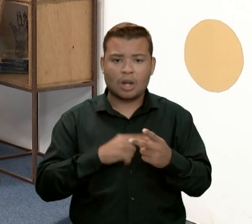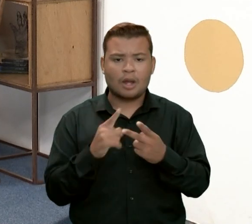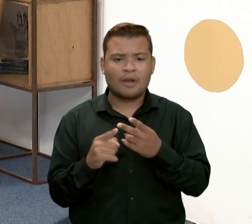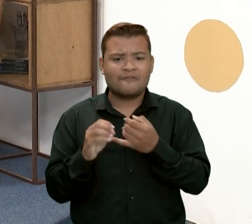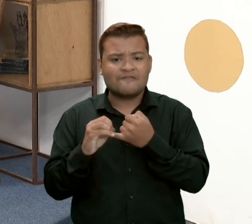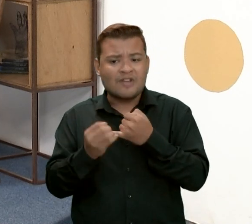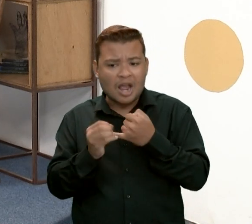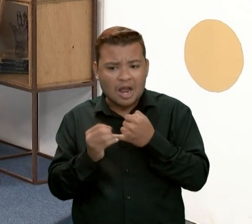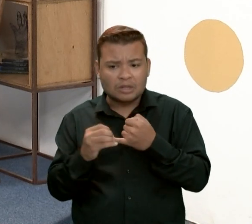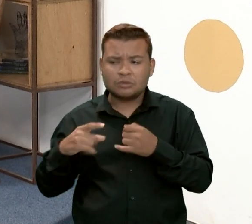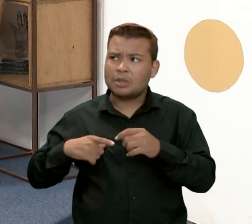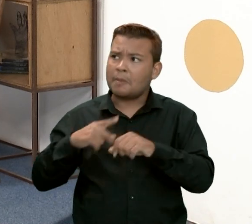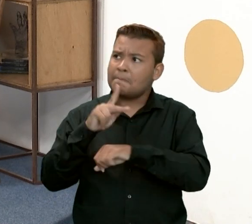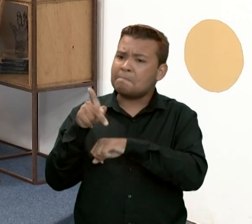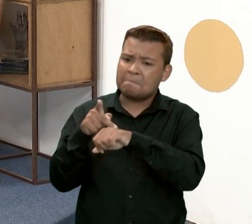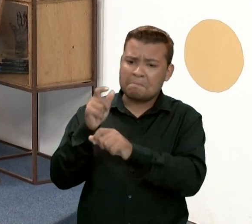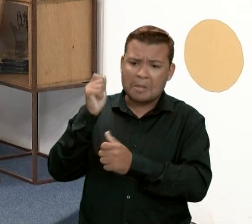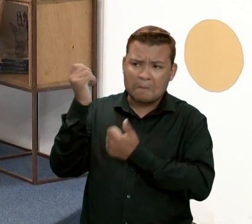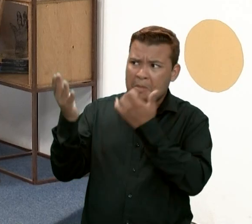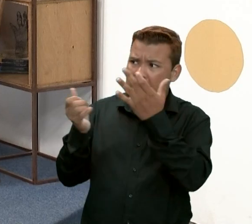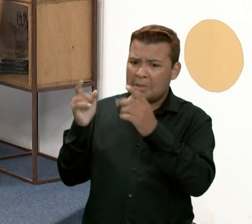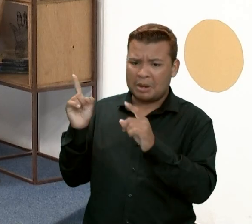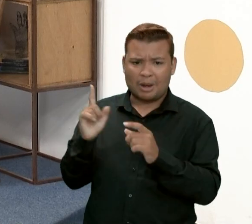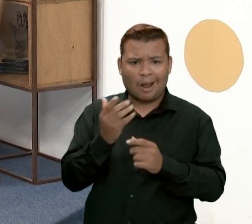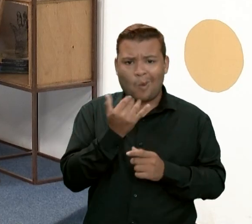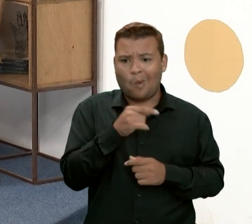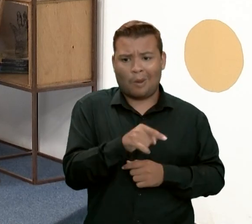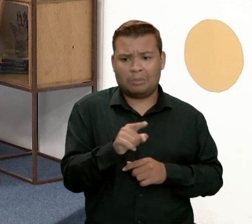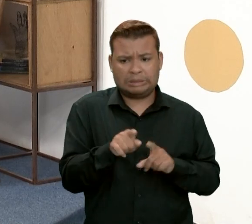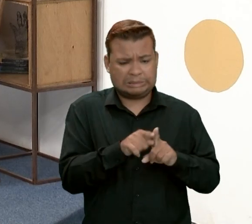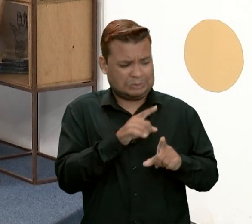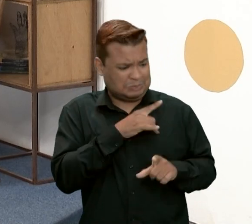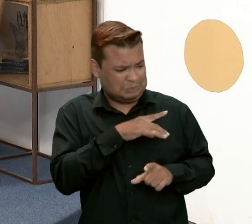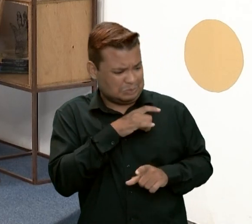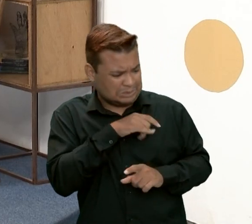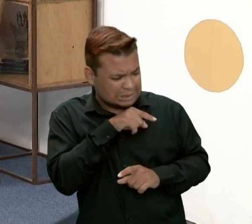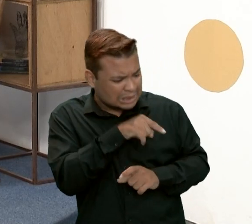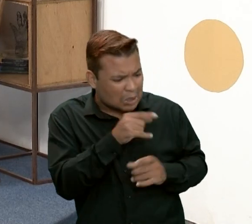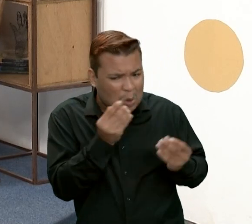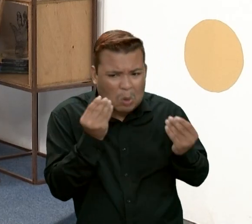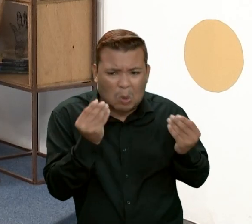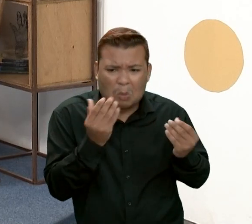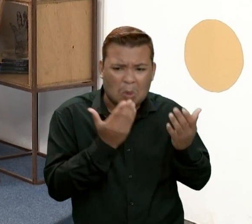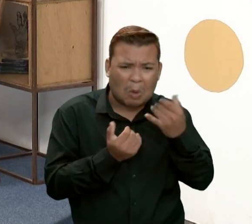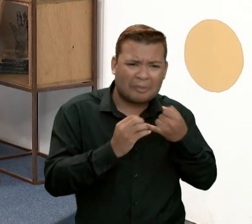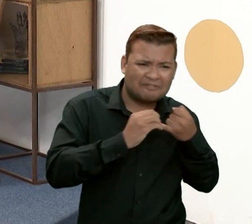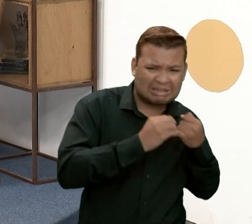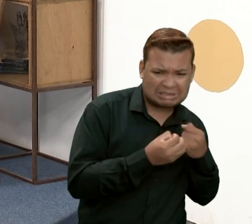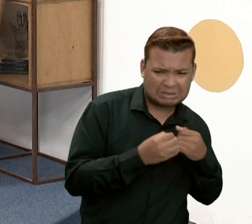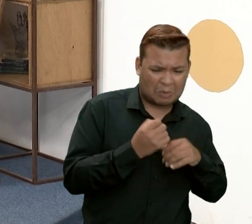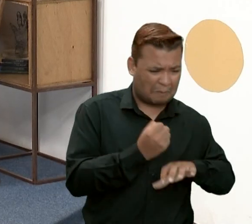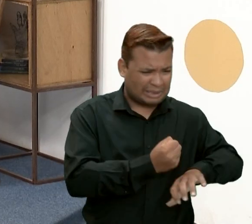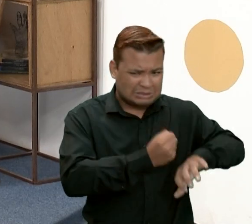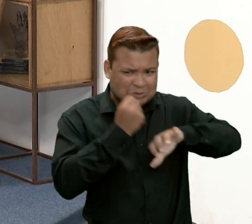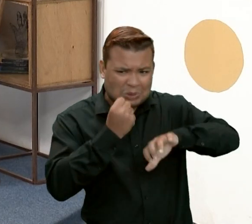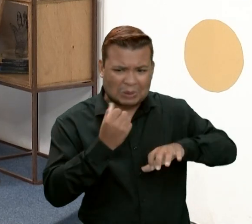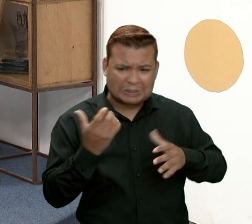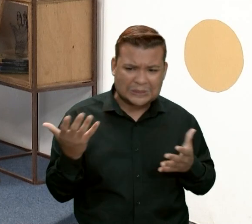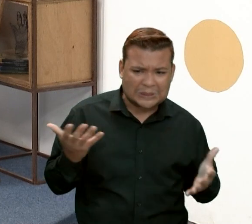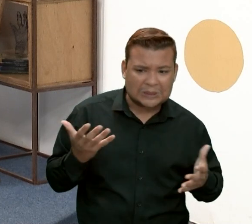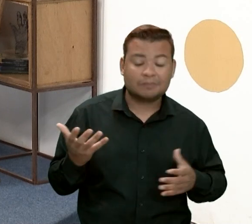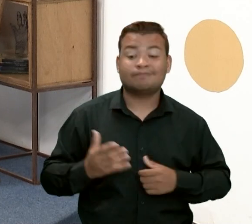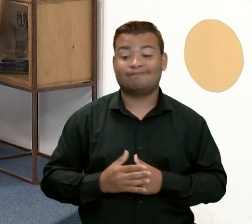outros países não fazem uso e ficam até com medo, né, desse consumo que a gente tem aqui. Então, é muito, muito legal que a